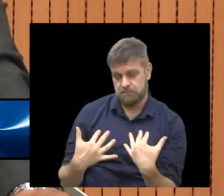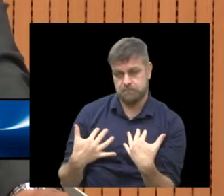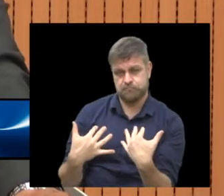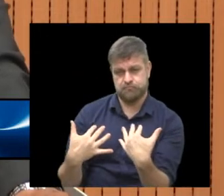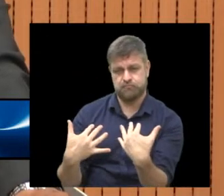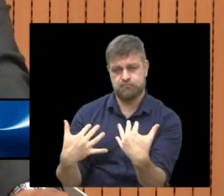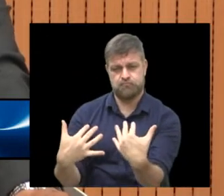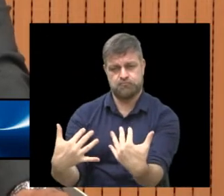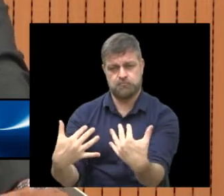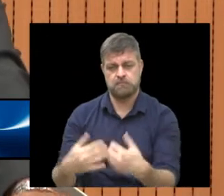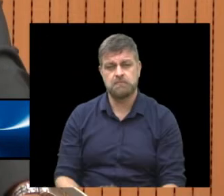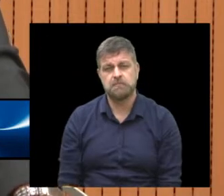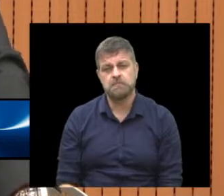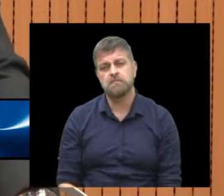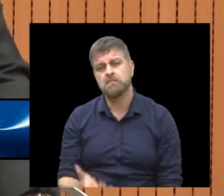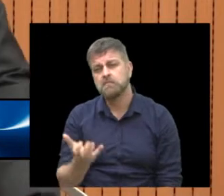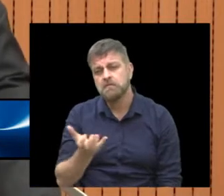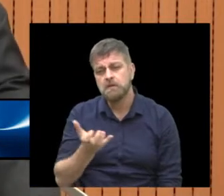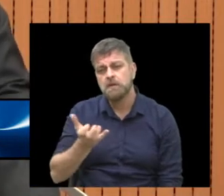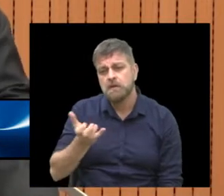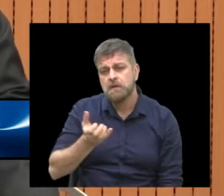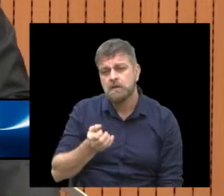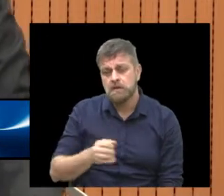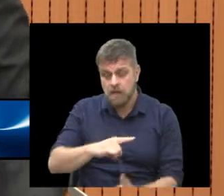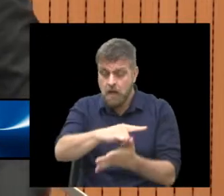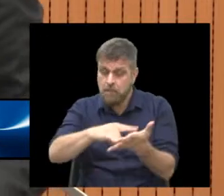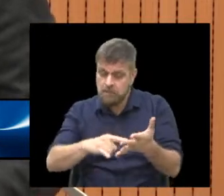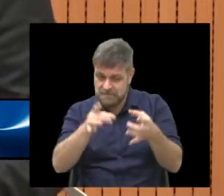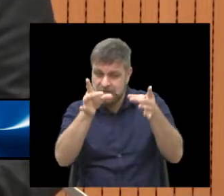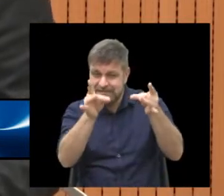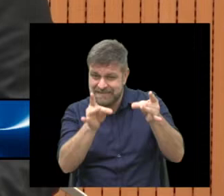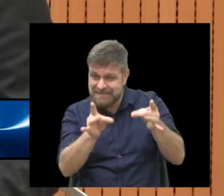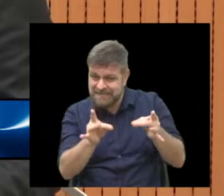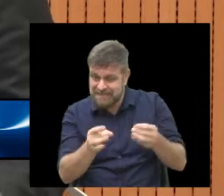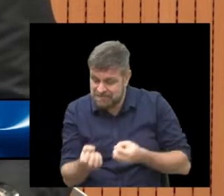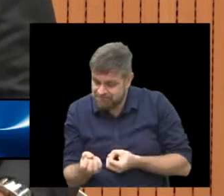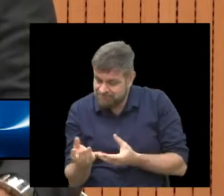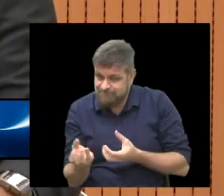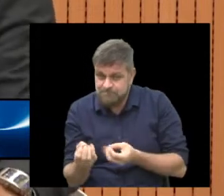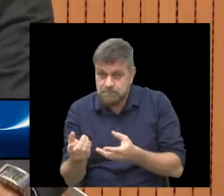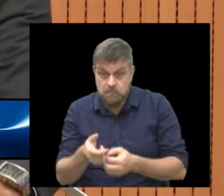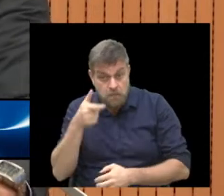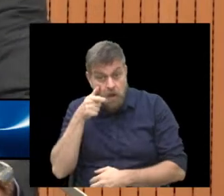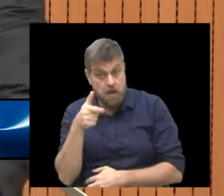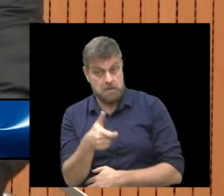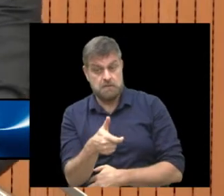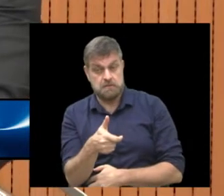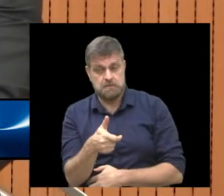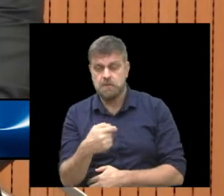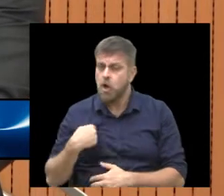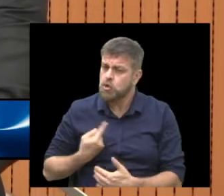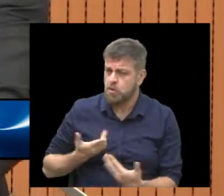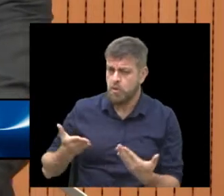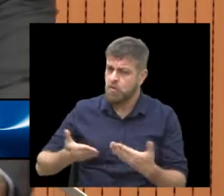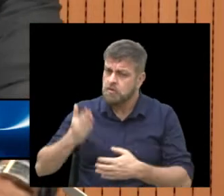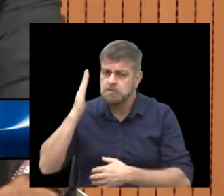no plenário, eu queria discutir essa moção. É uma moção interessante. Nós sabemos